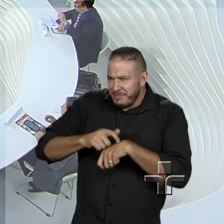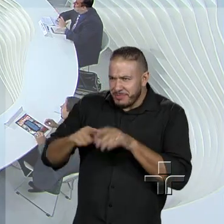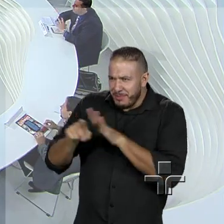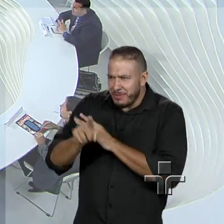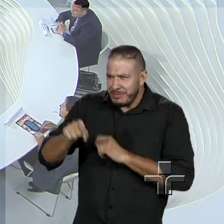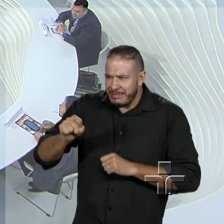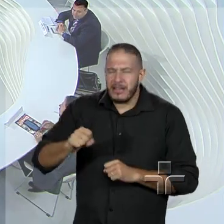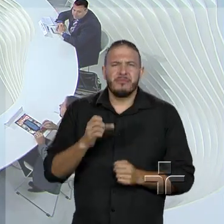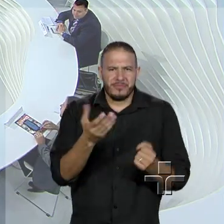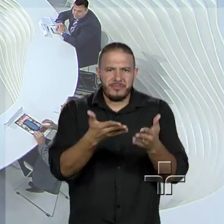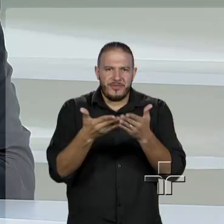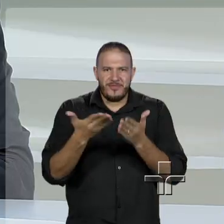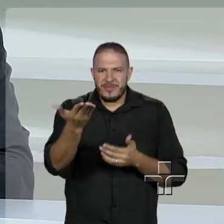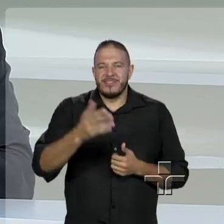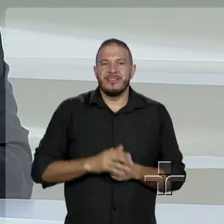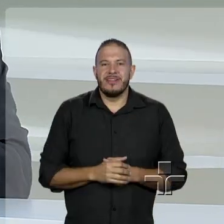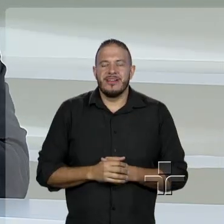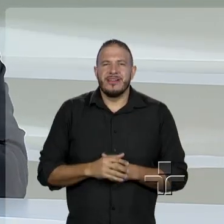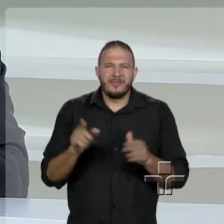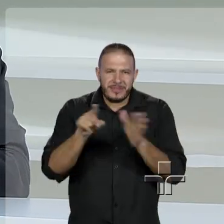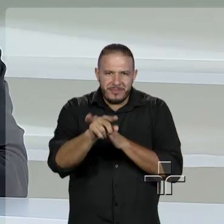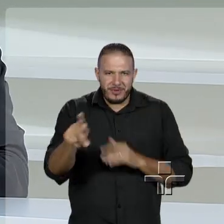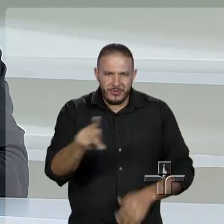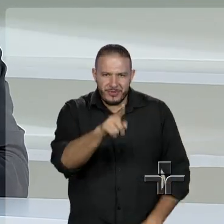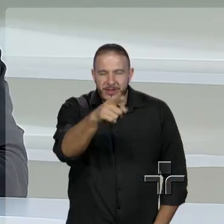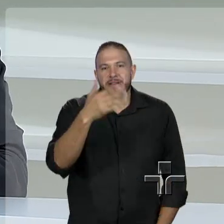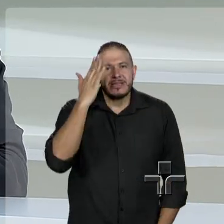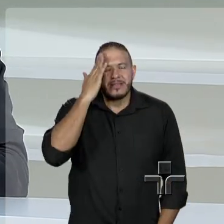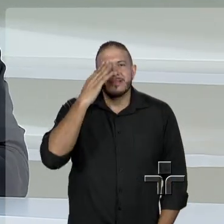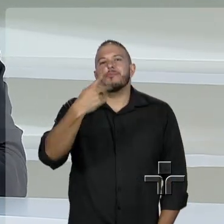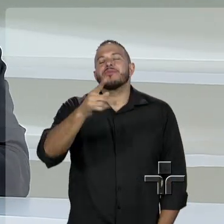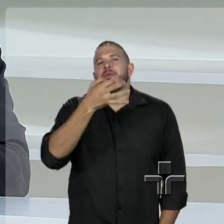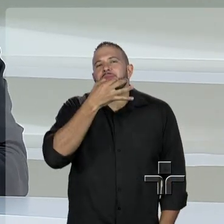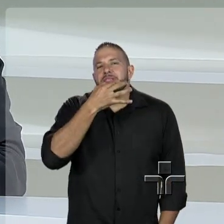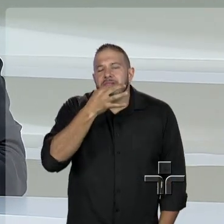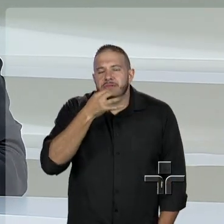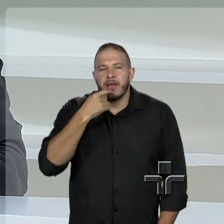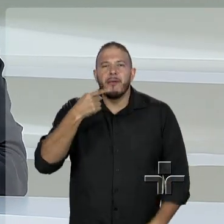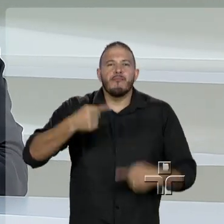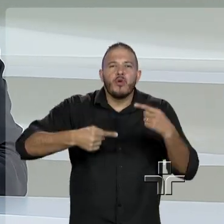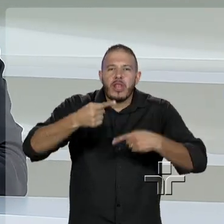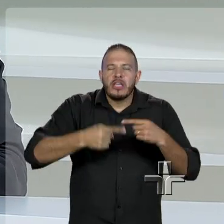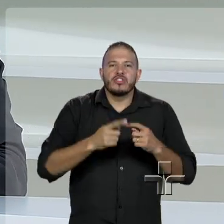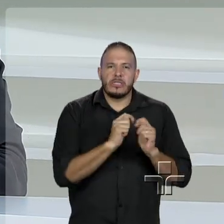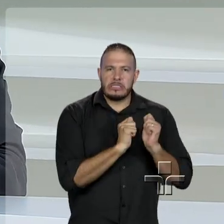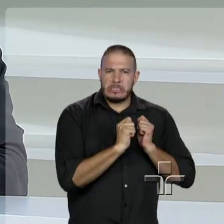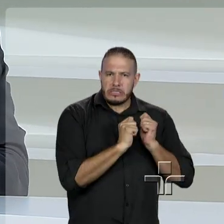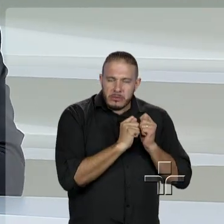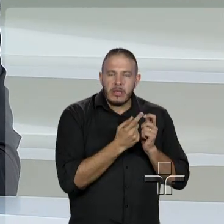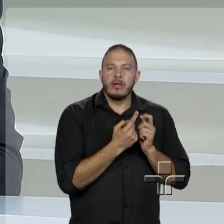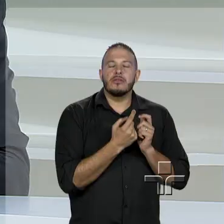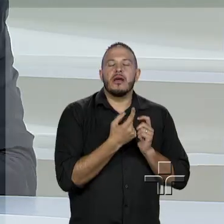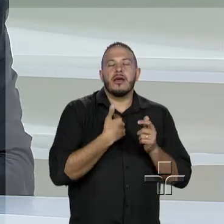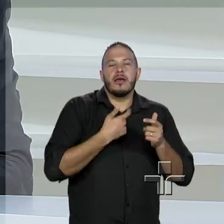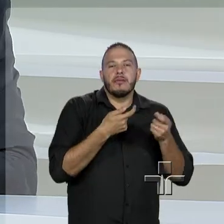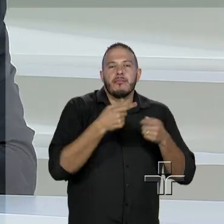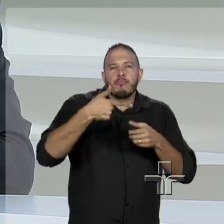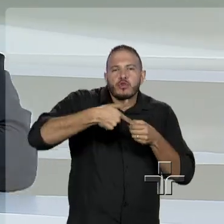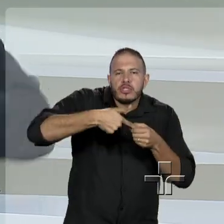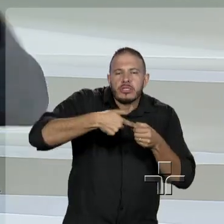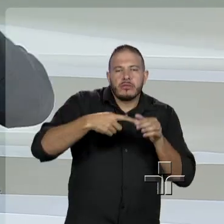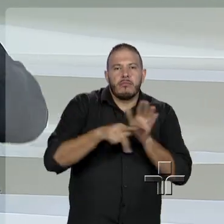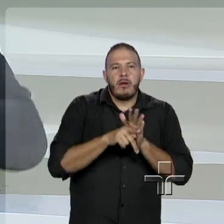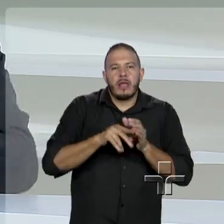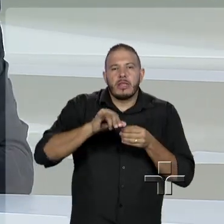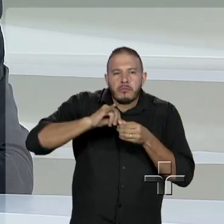por favor. Professor, eu queria ouvir a sua opinião sobre a política de reajuste de combustíveis da Petrobras, né? O petróleo dispara lá